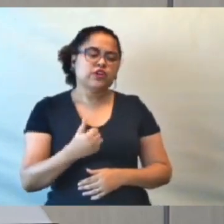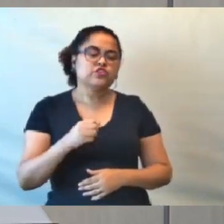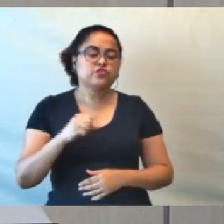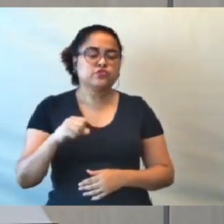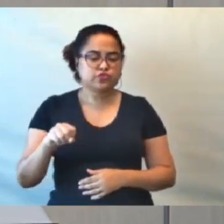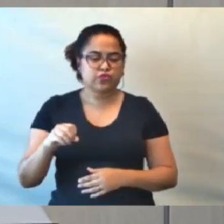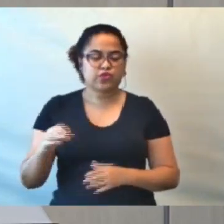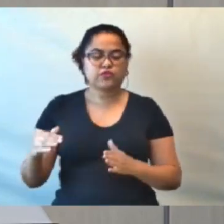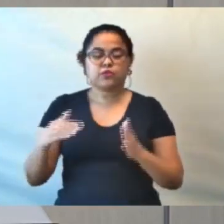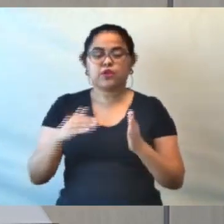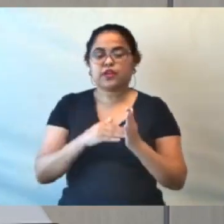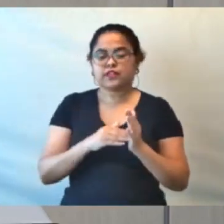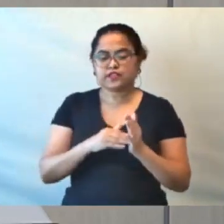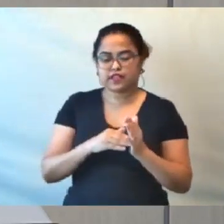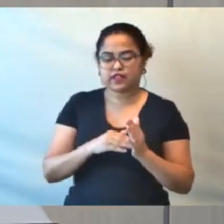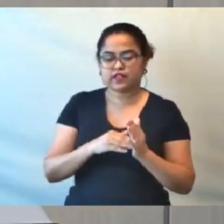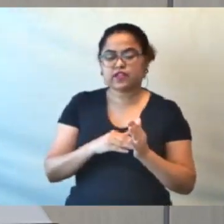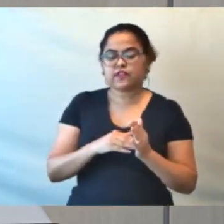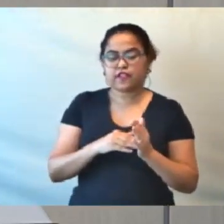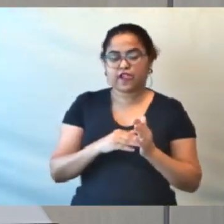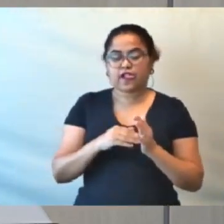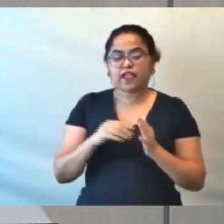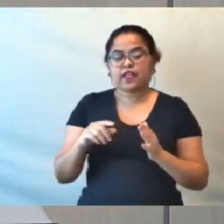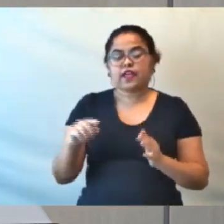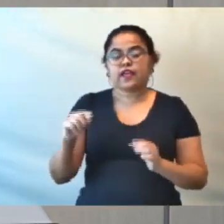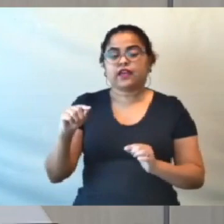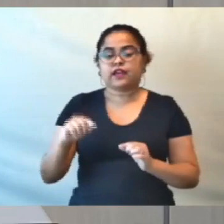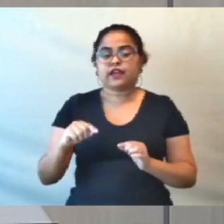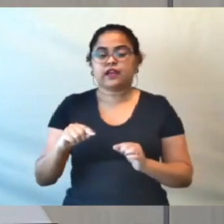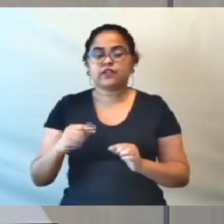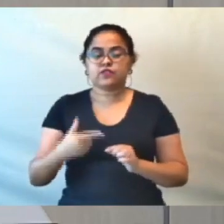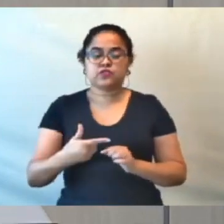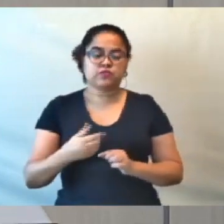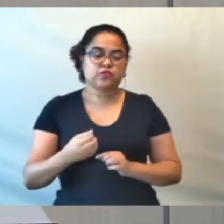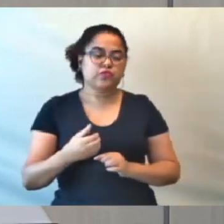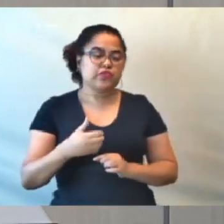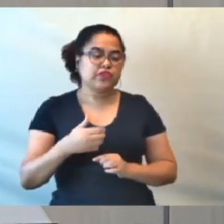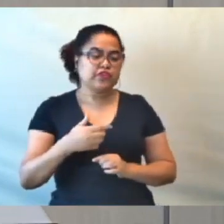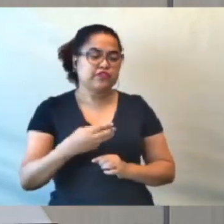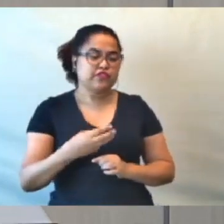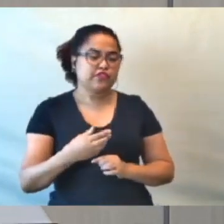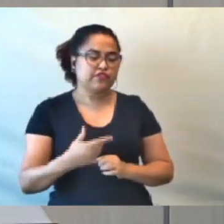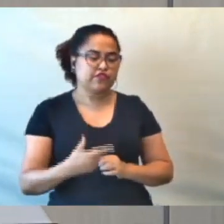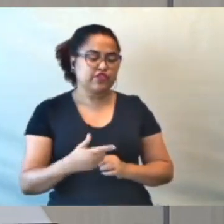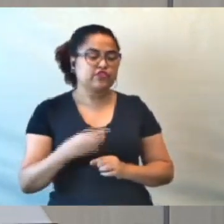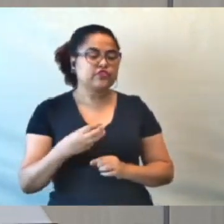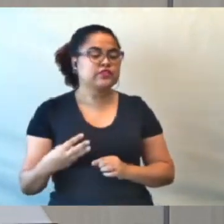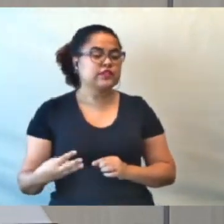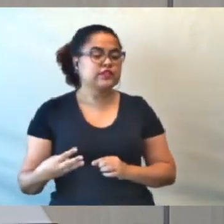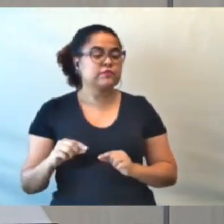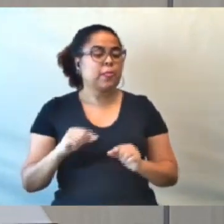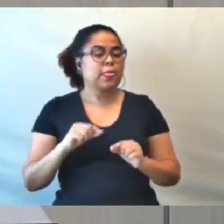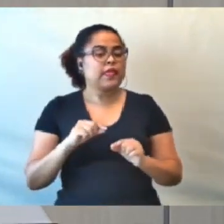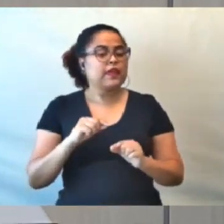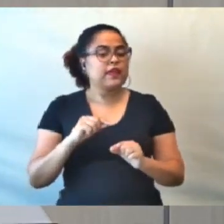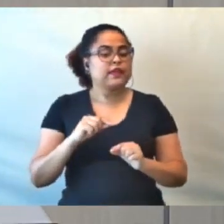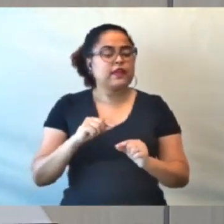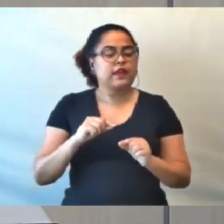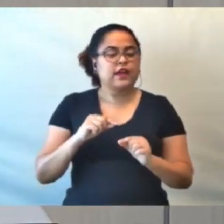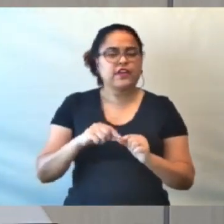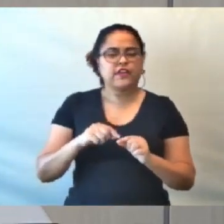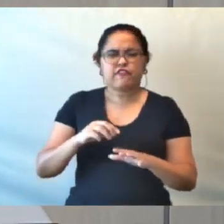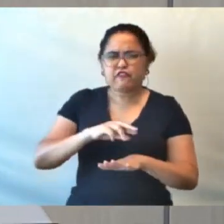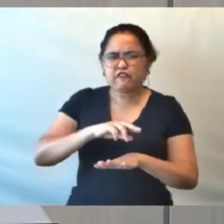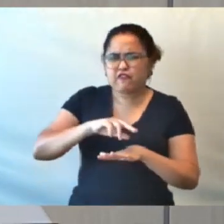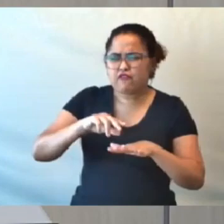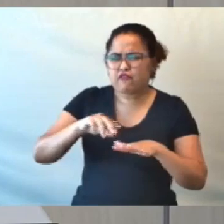em alguns meses e biomassa elevada de cianobactérias, principalmente em 2020 e 2021.